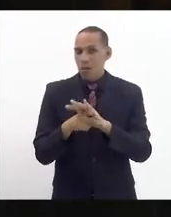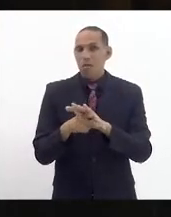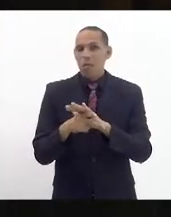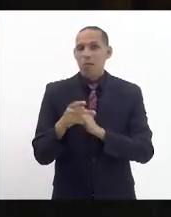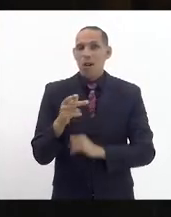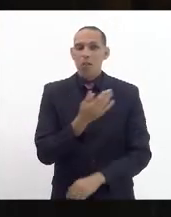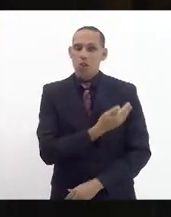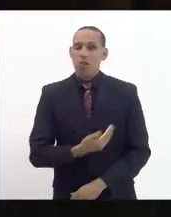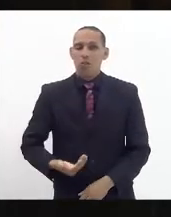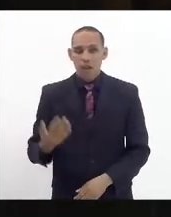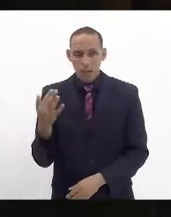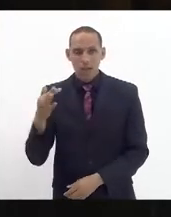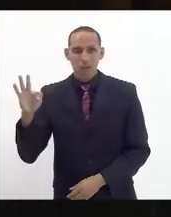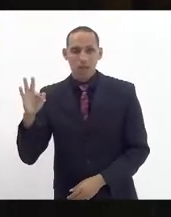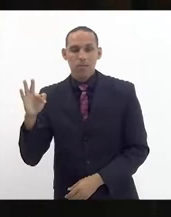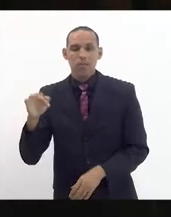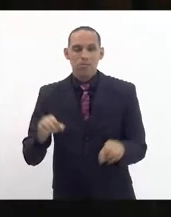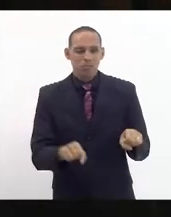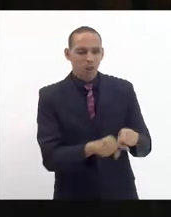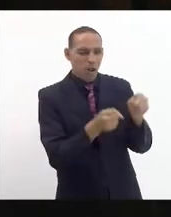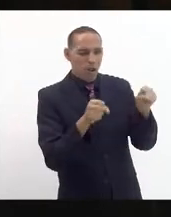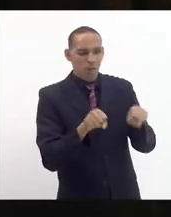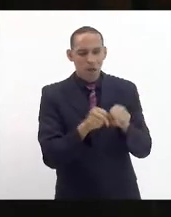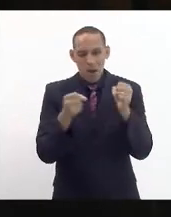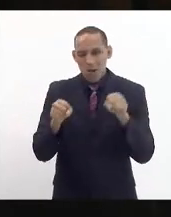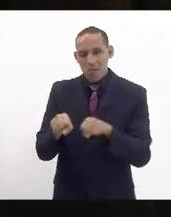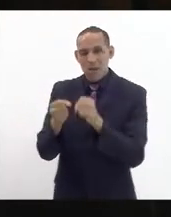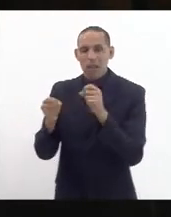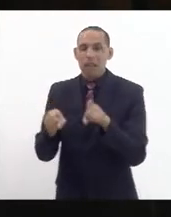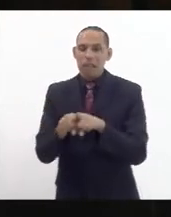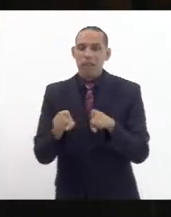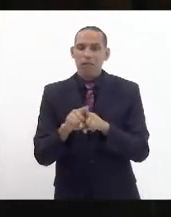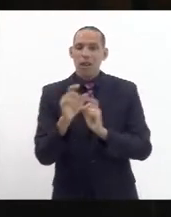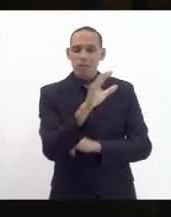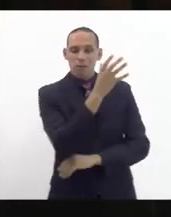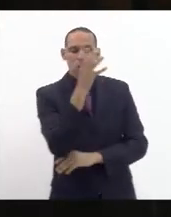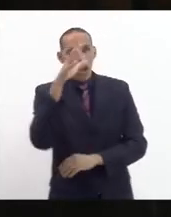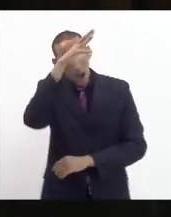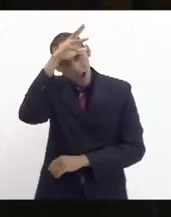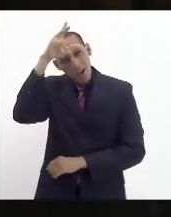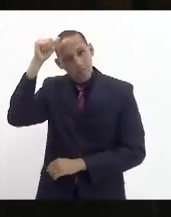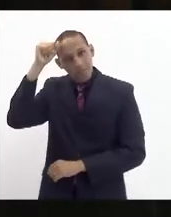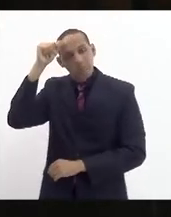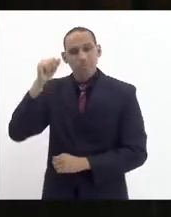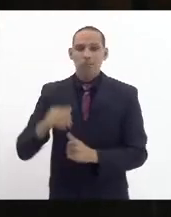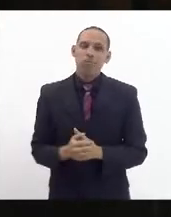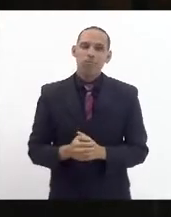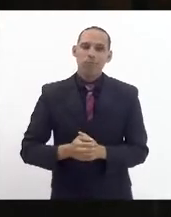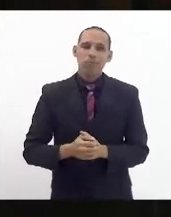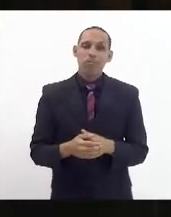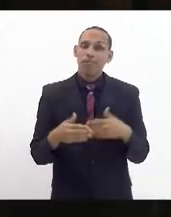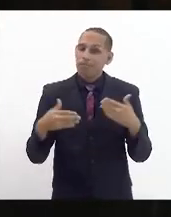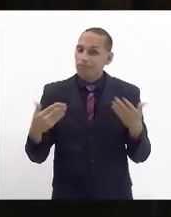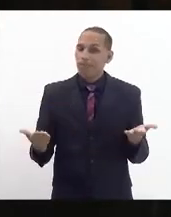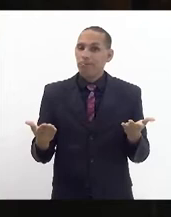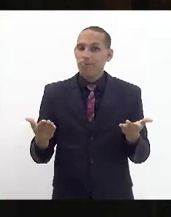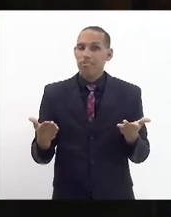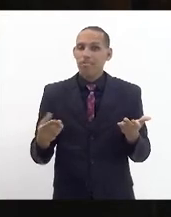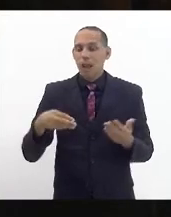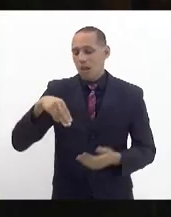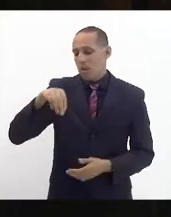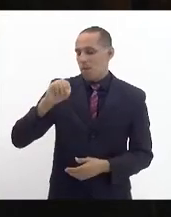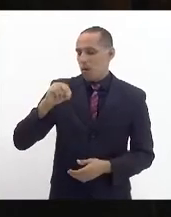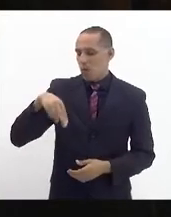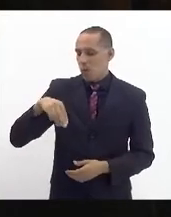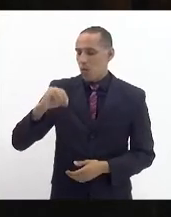no poder, devastação, inclusive, da nossa floresta amazônica e a lógica aí de monoculturas,